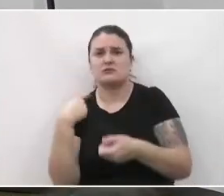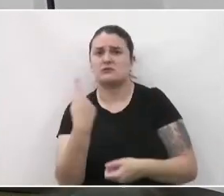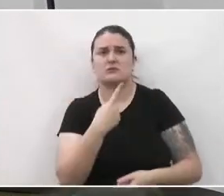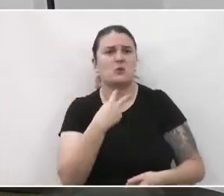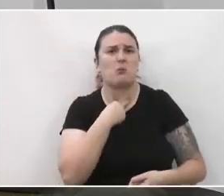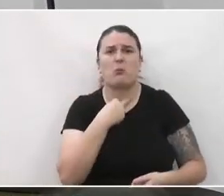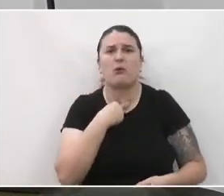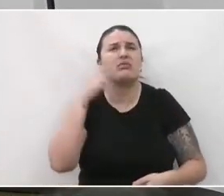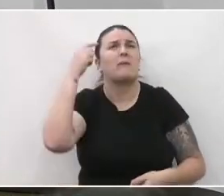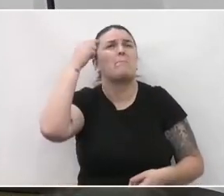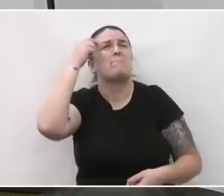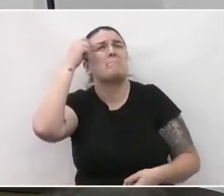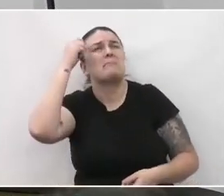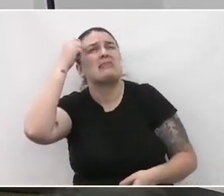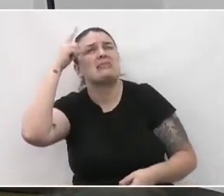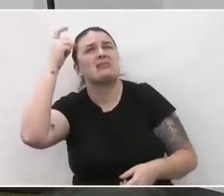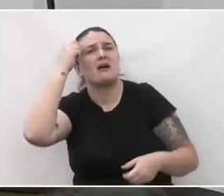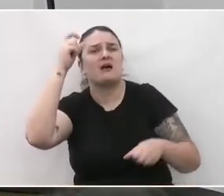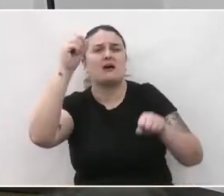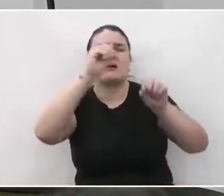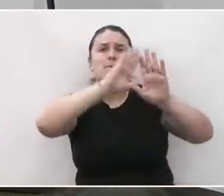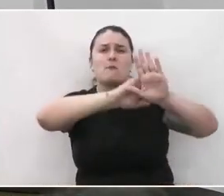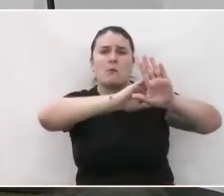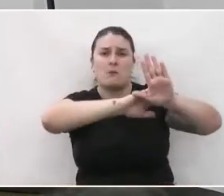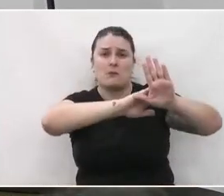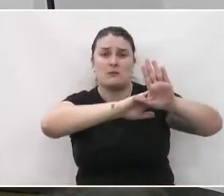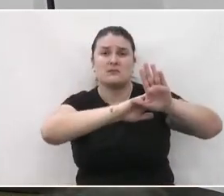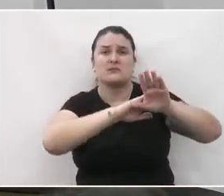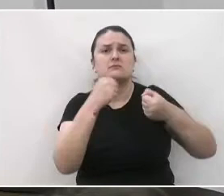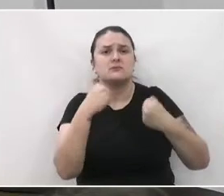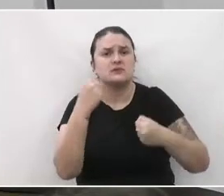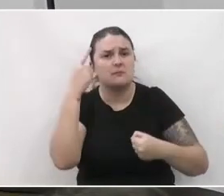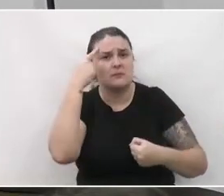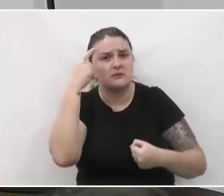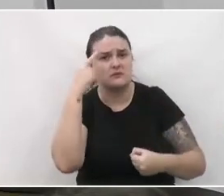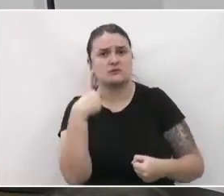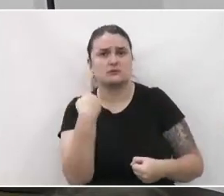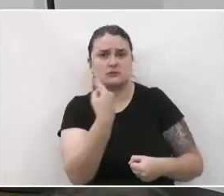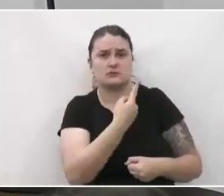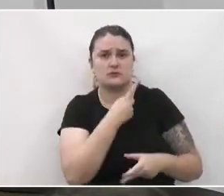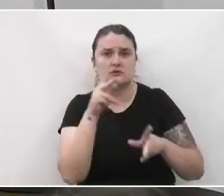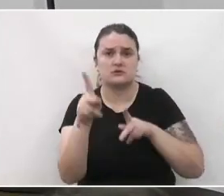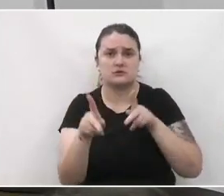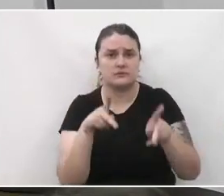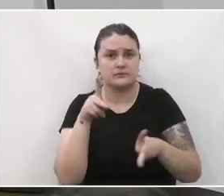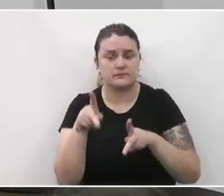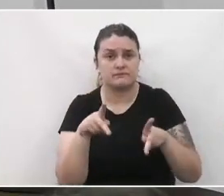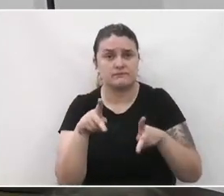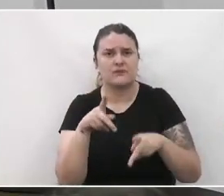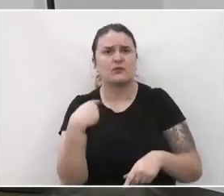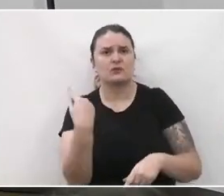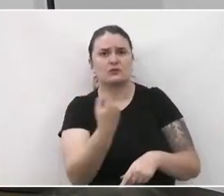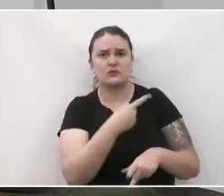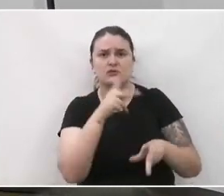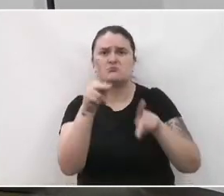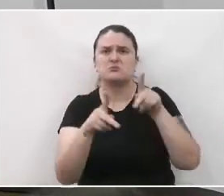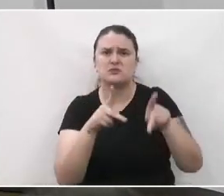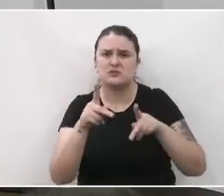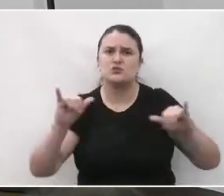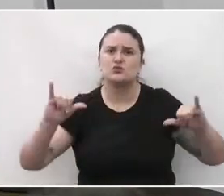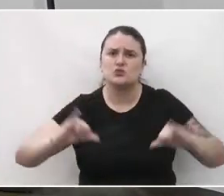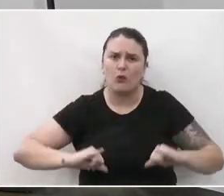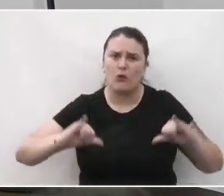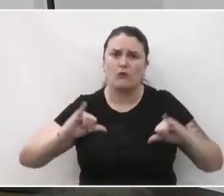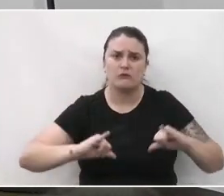ter ideologias, nós temos que pensar na nossa população, né? A nossa população está sofrendo